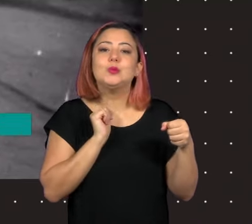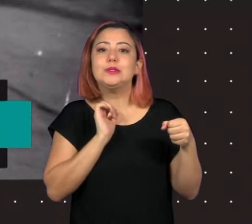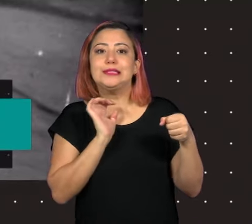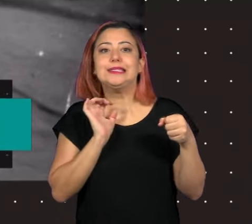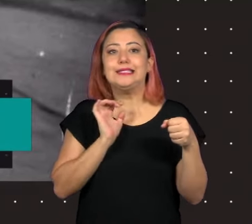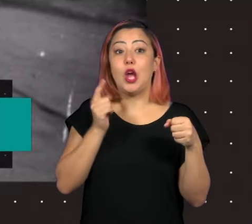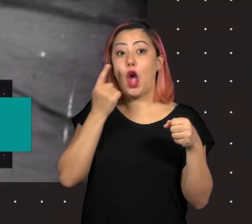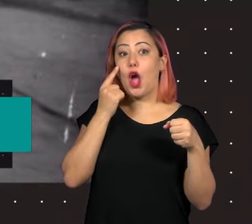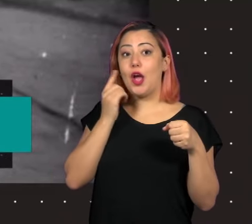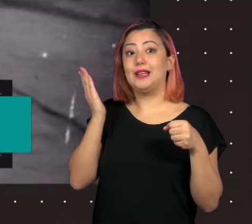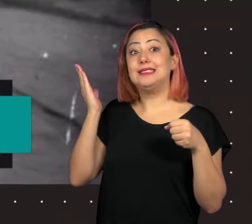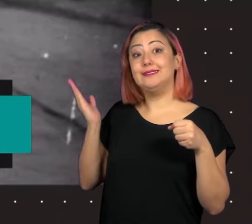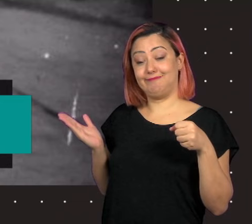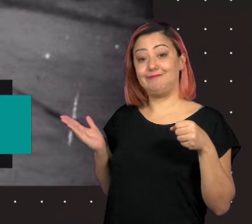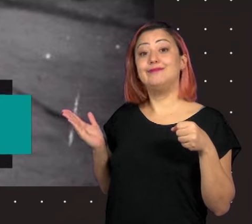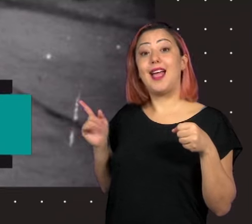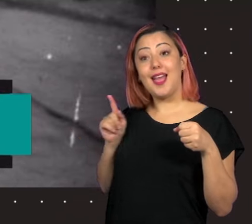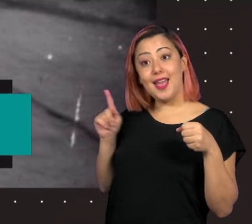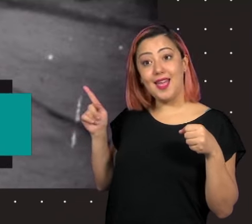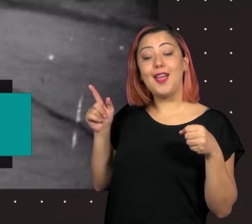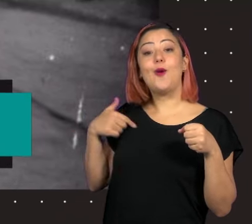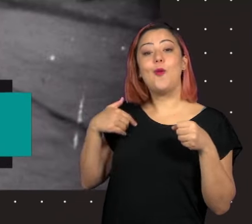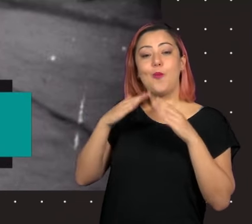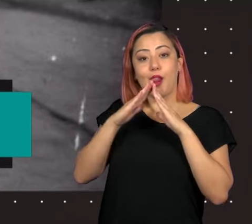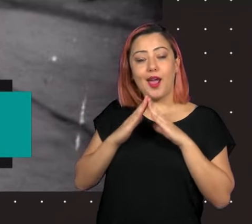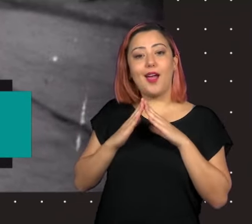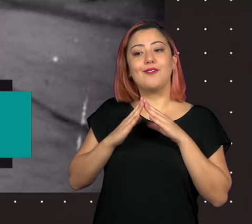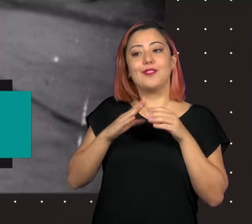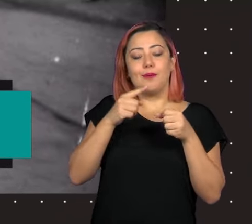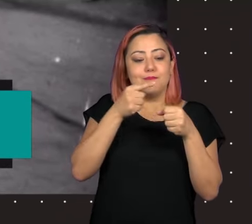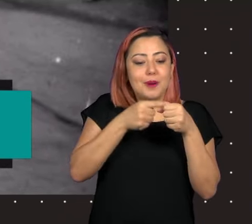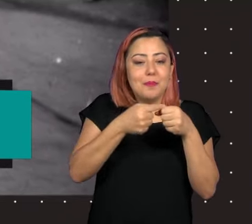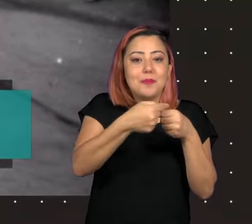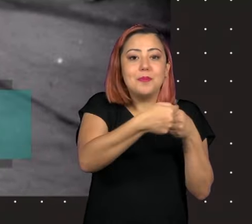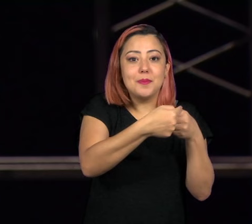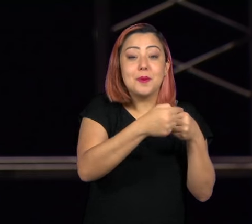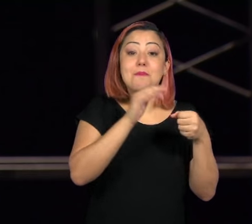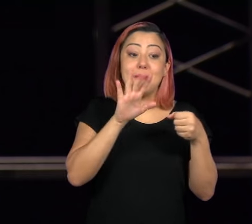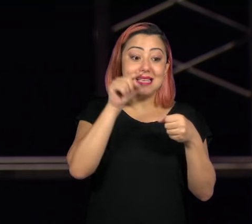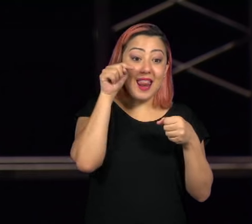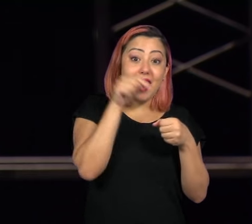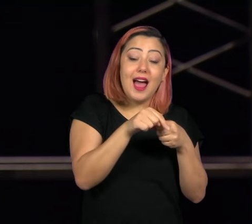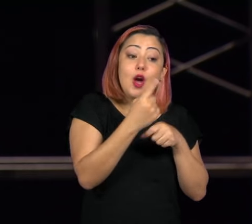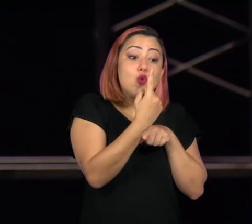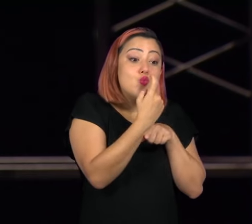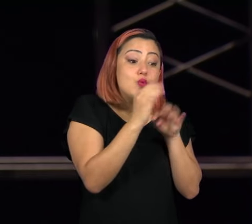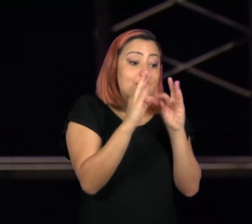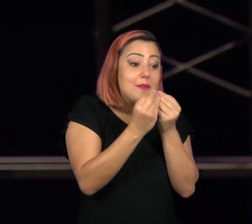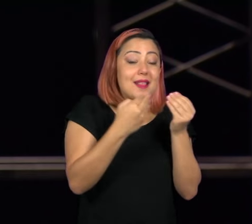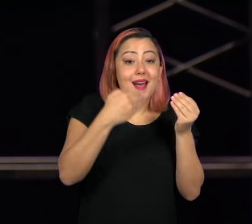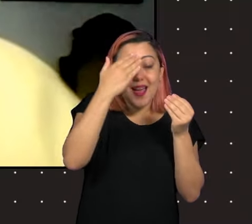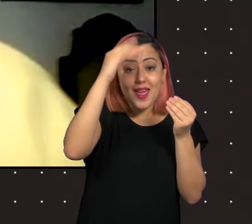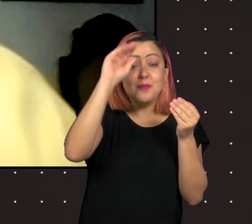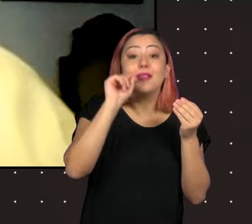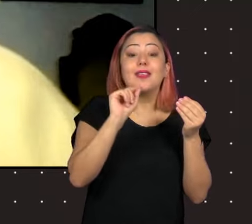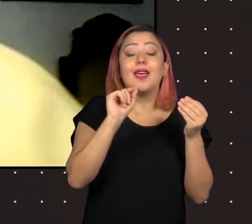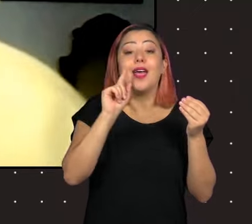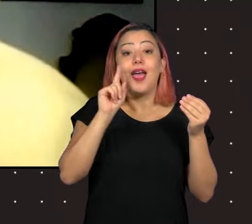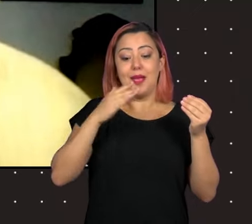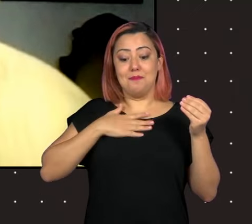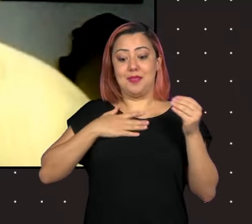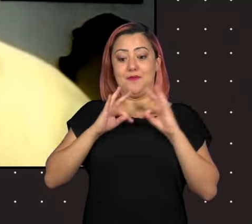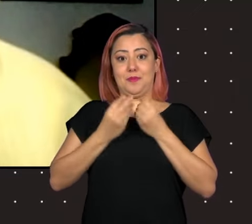Rancharia. A única família árabe da cidade era a minha. Então, a gente não era nem árabe, a gente